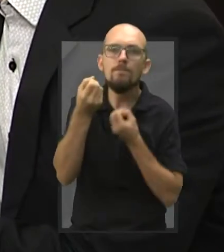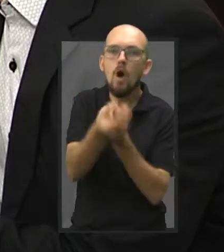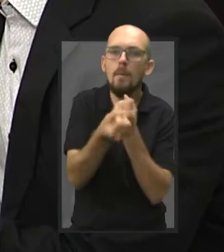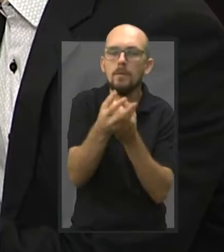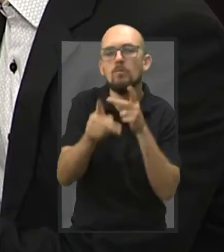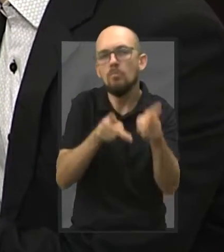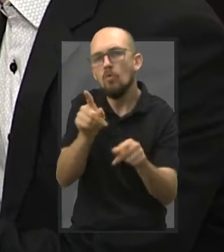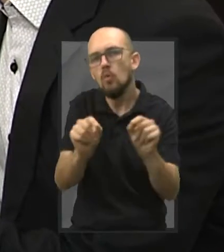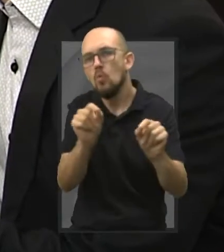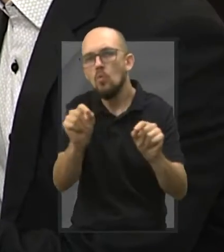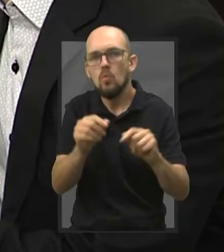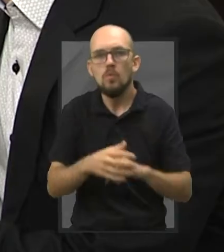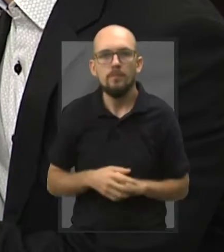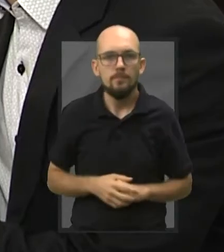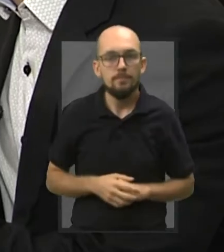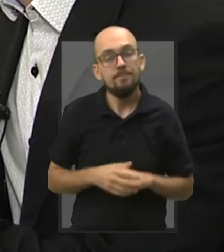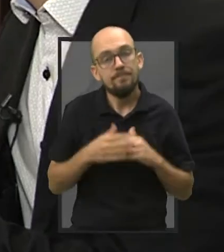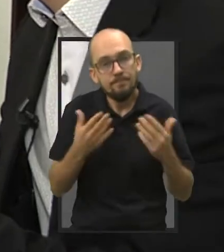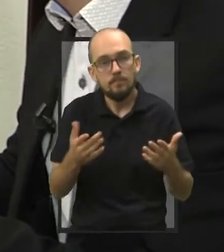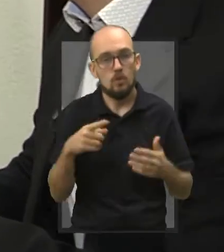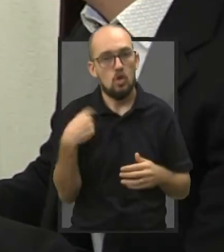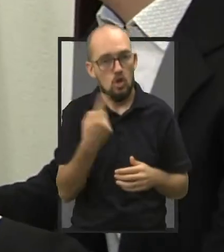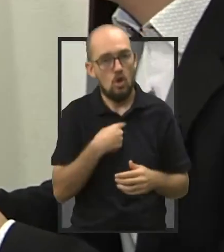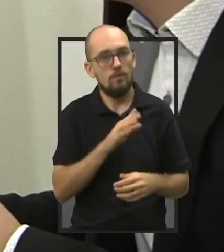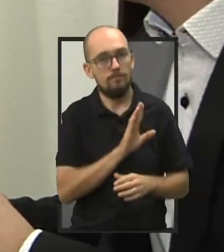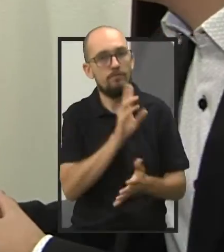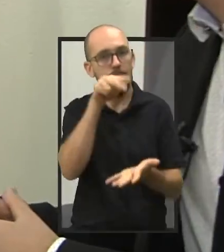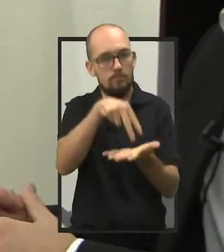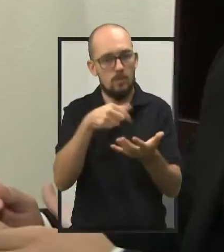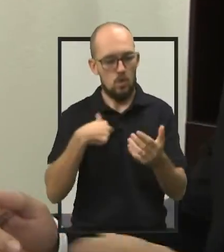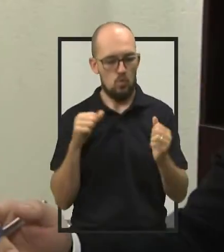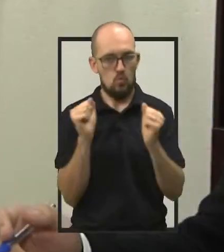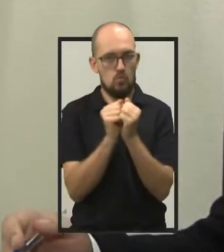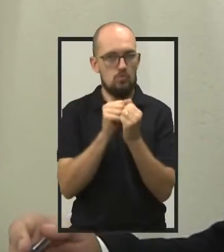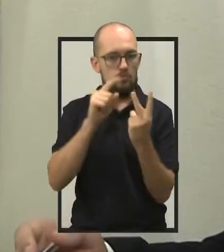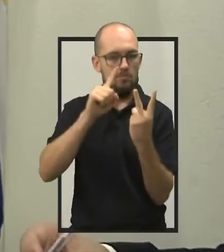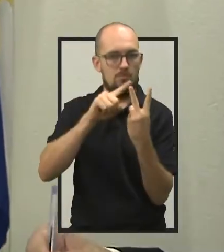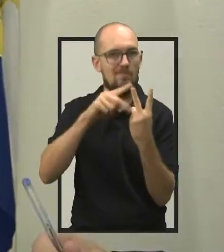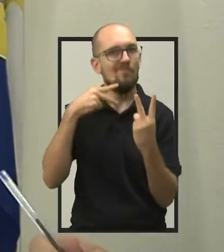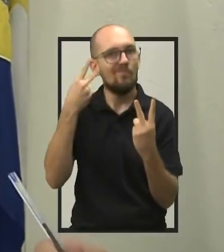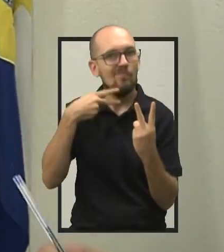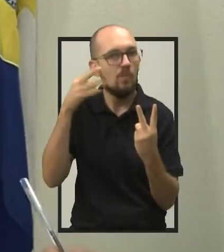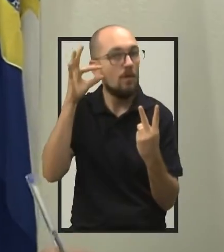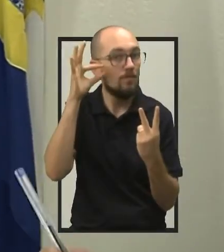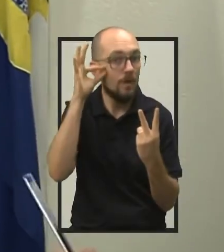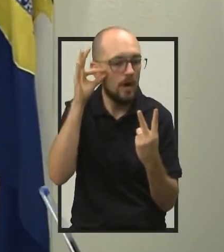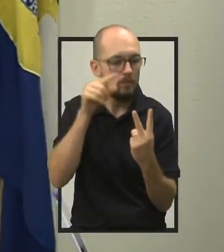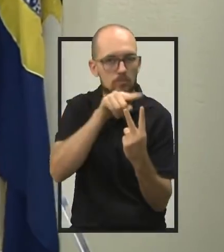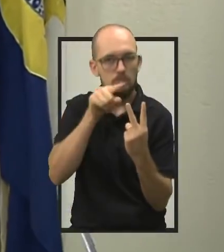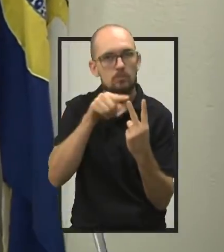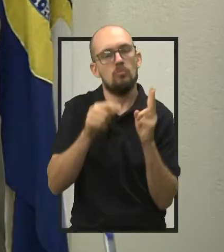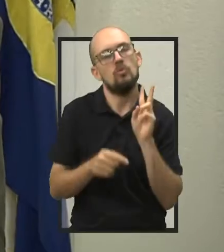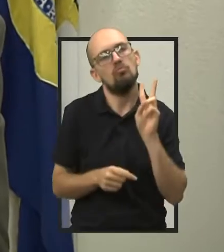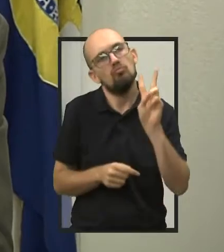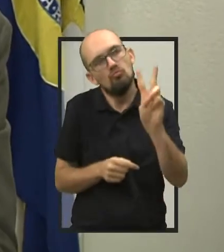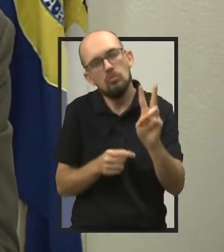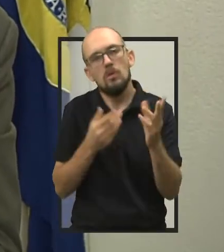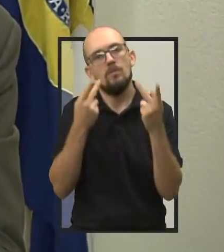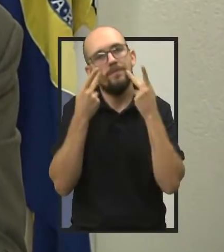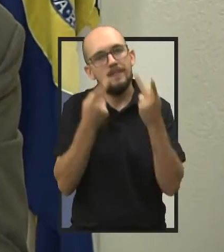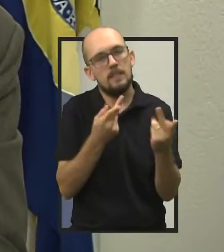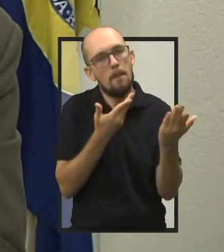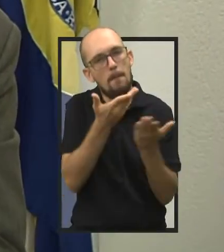população de Jaú? Olha, nós estivemos lá, eu juntamente com o vereador Wagner Brasil, estivemos fazendo uma visita